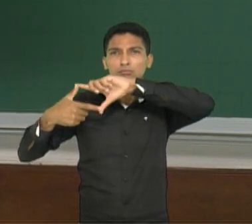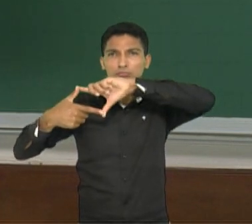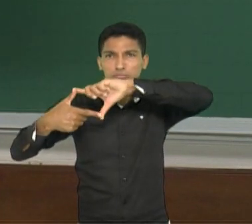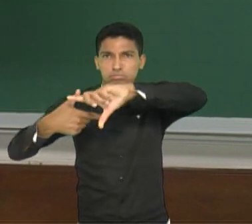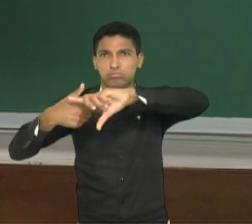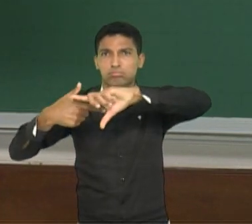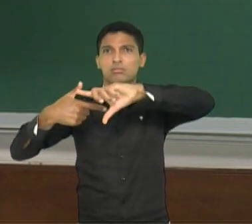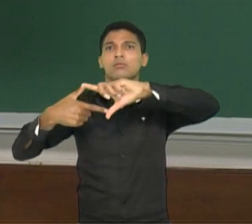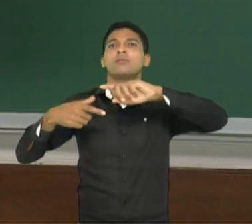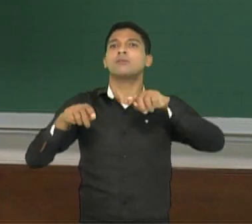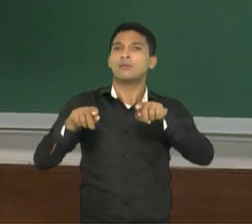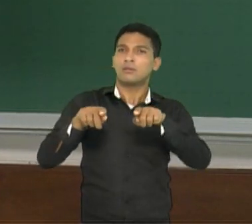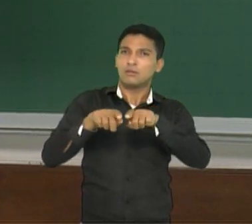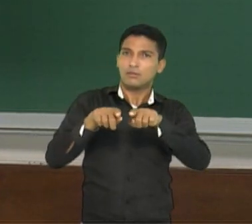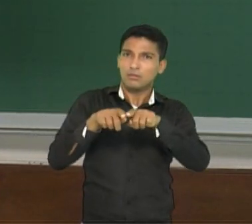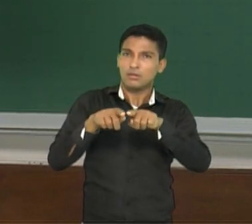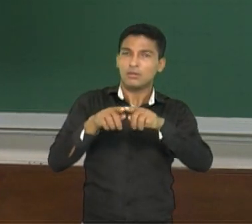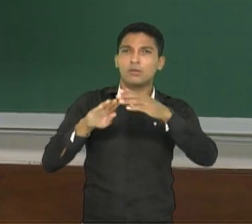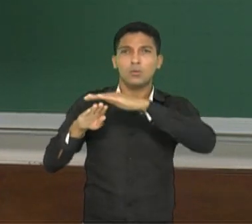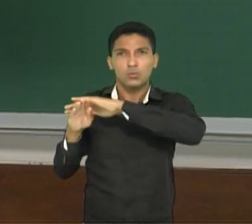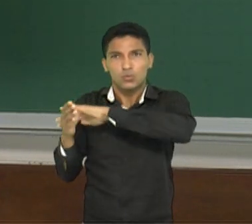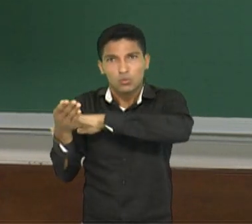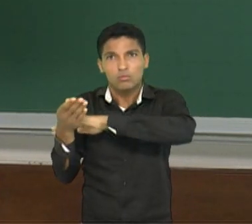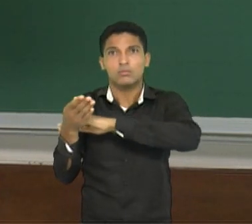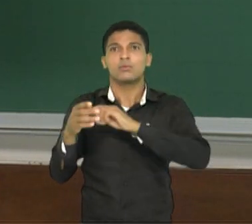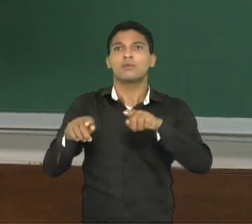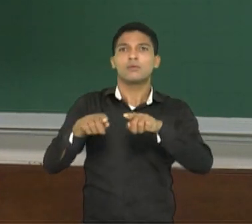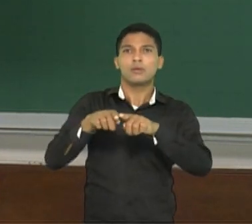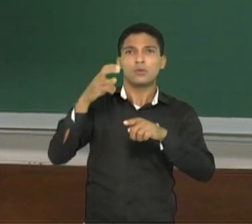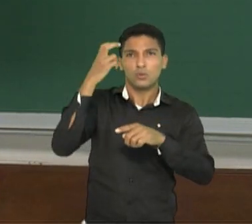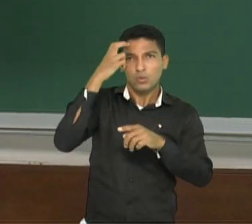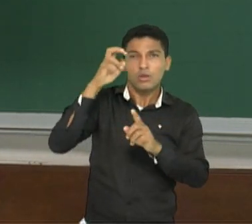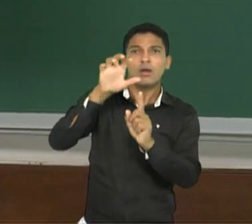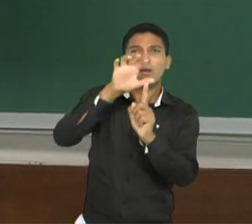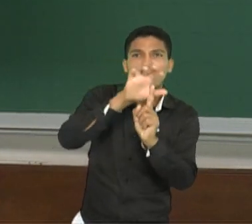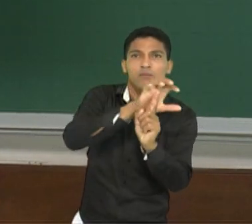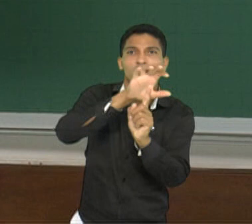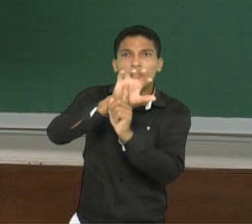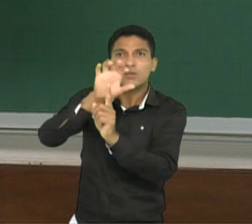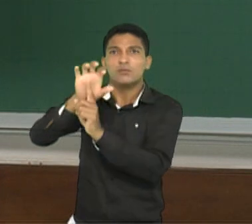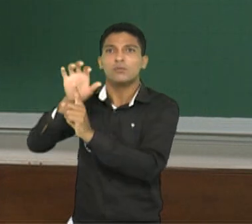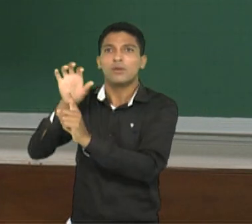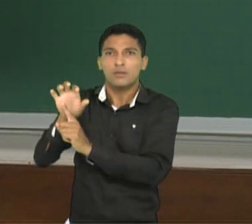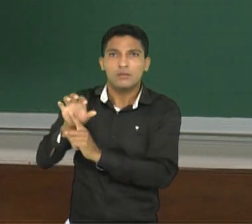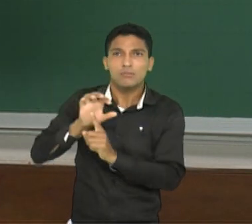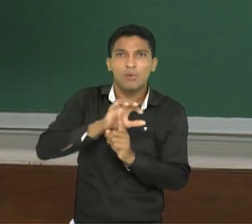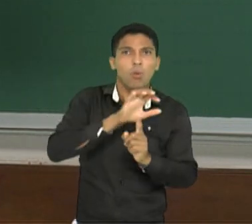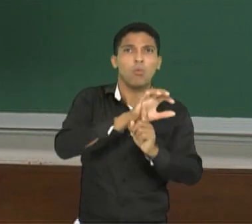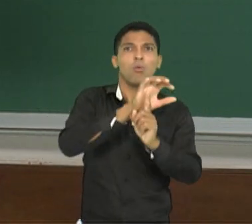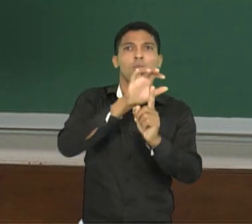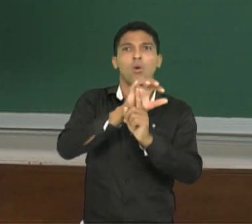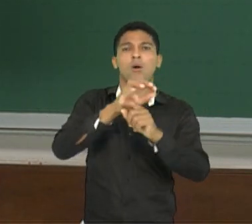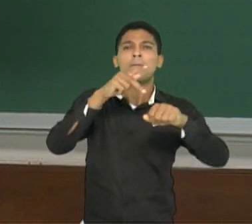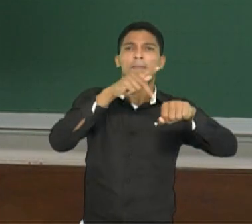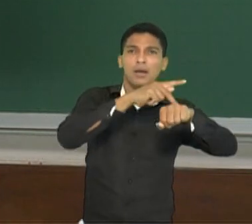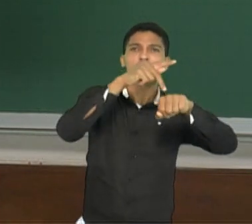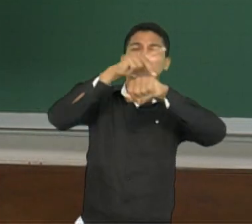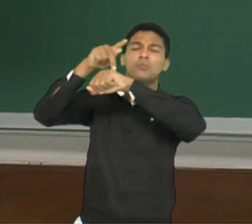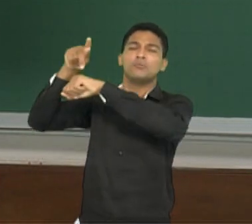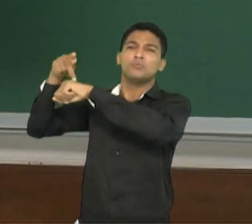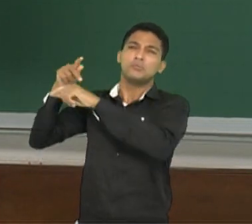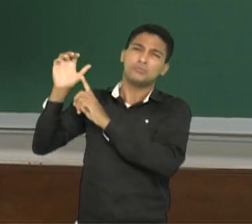influências. Por quê? Justamente porque nós, enquanto população brasileira, somos resultado dessa miscigenação. E aí, o que nós vamos ter